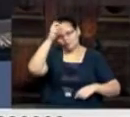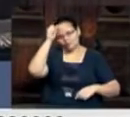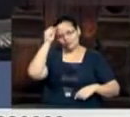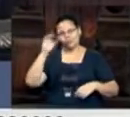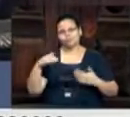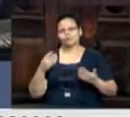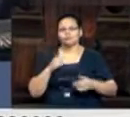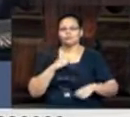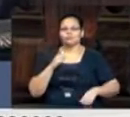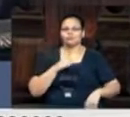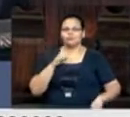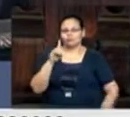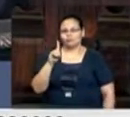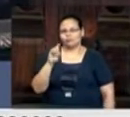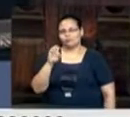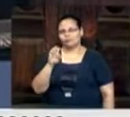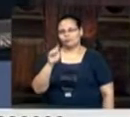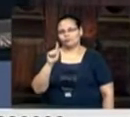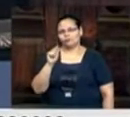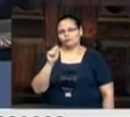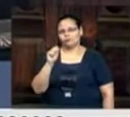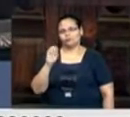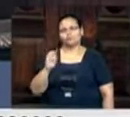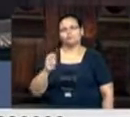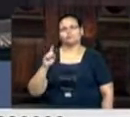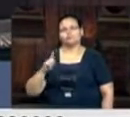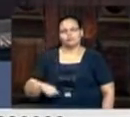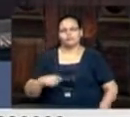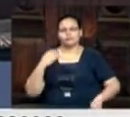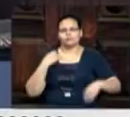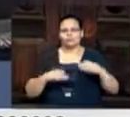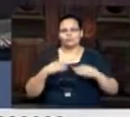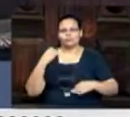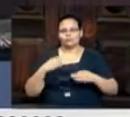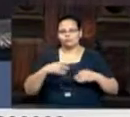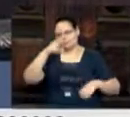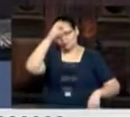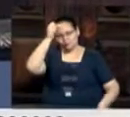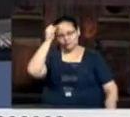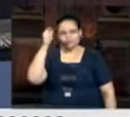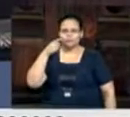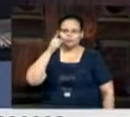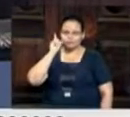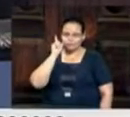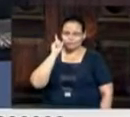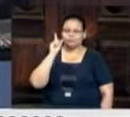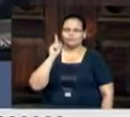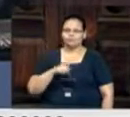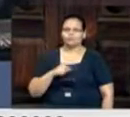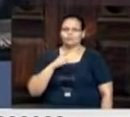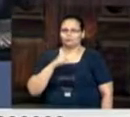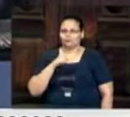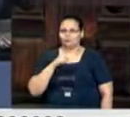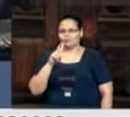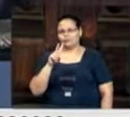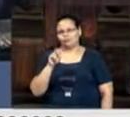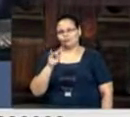há, e o DEGASE em audiência pública ontem da Comissão de Educação reconheceu que há